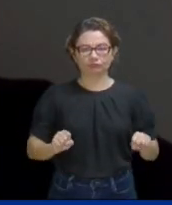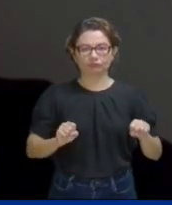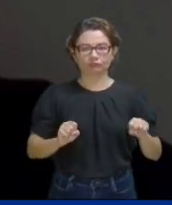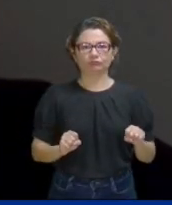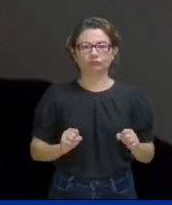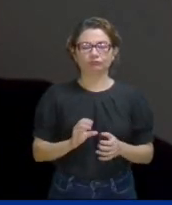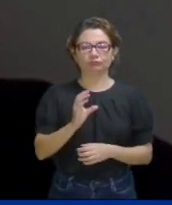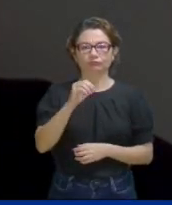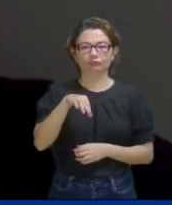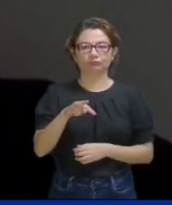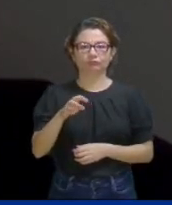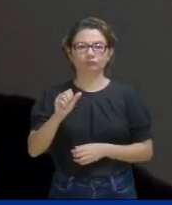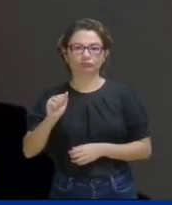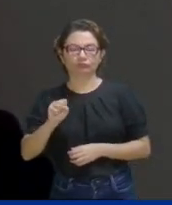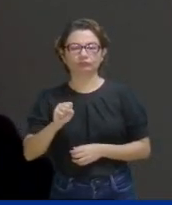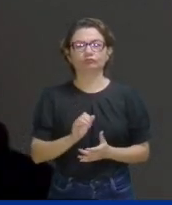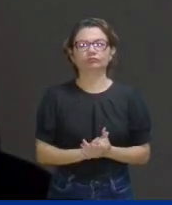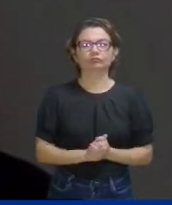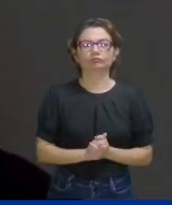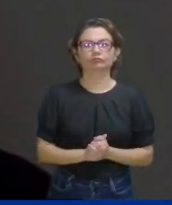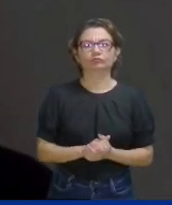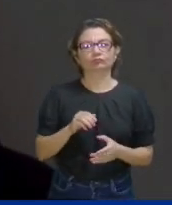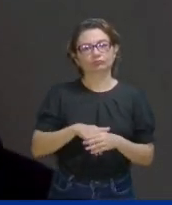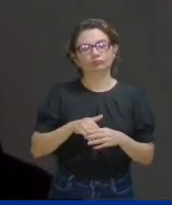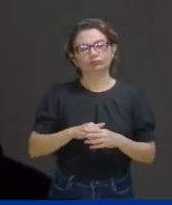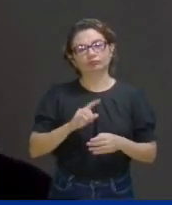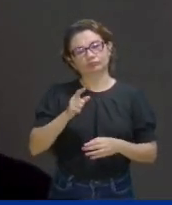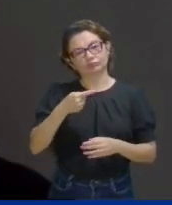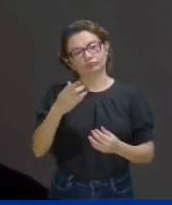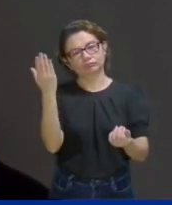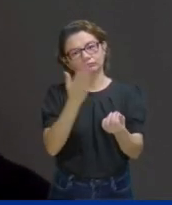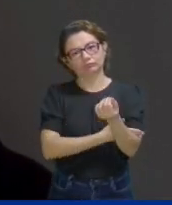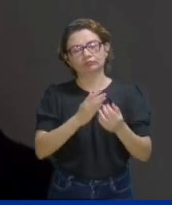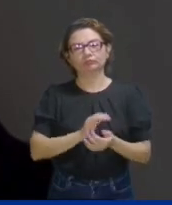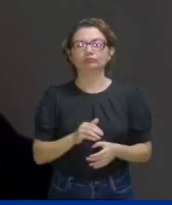e partidárias e, por fim, arquivos. É esse o voto, senhor presidente.